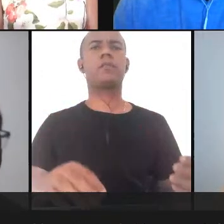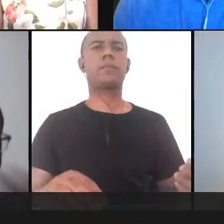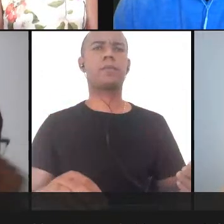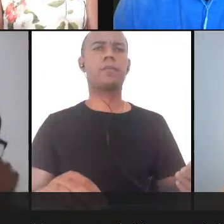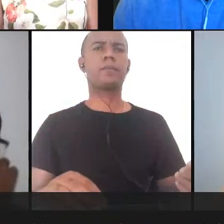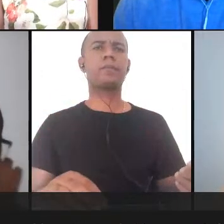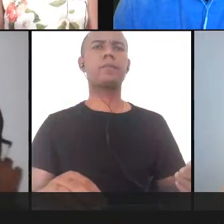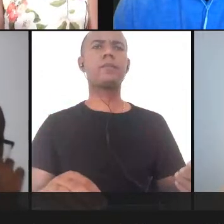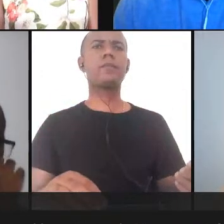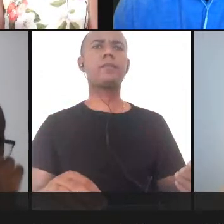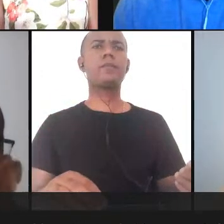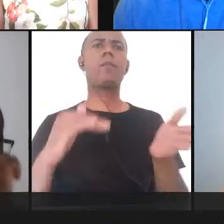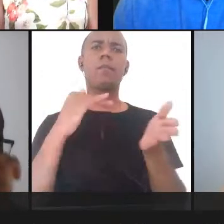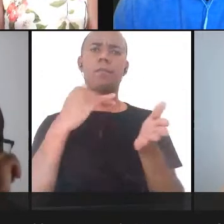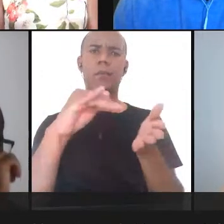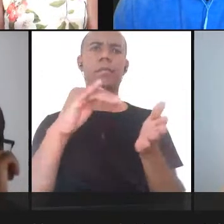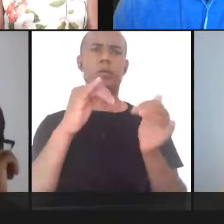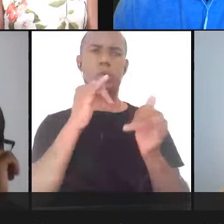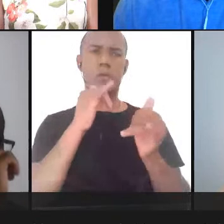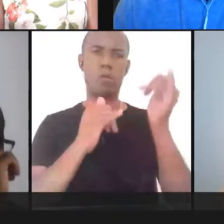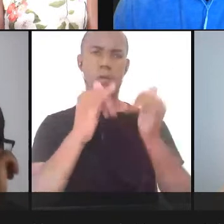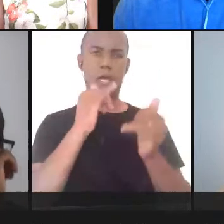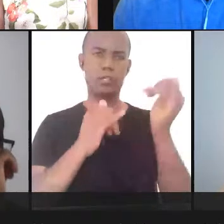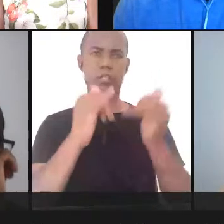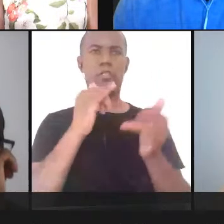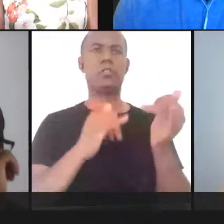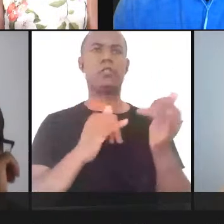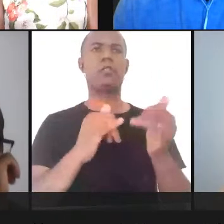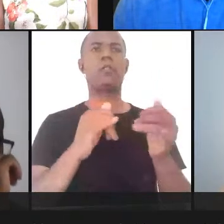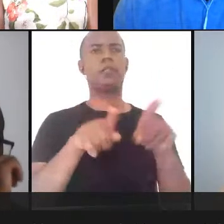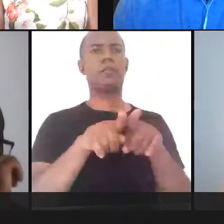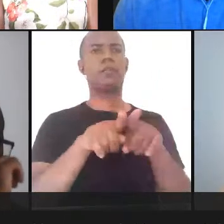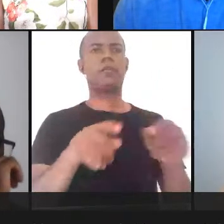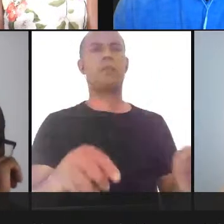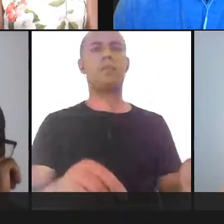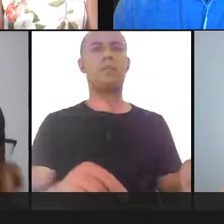Publicados online. Pronto. Vão sair em físico, também acreditamos.